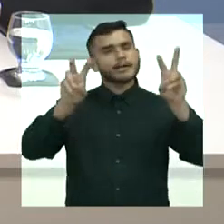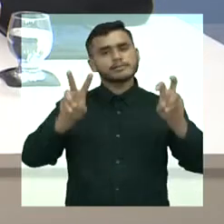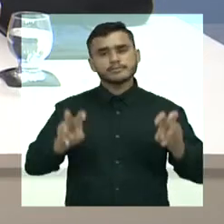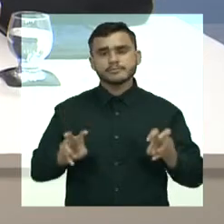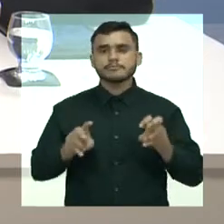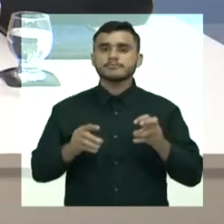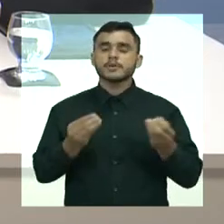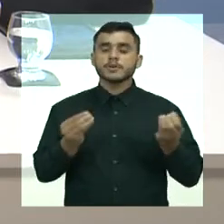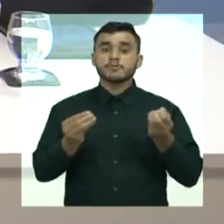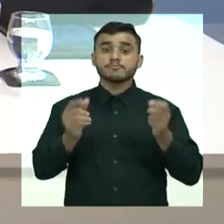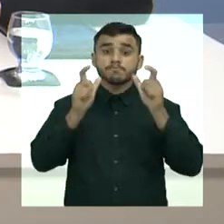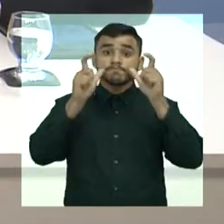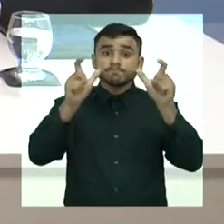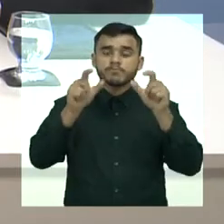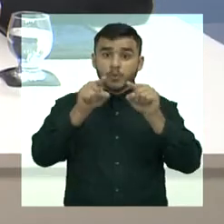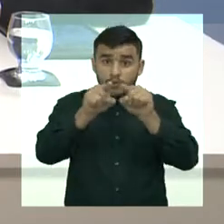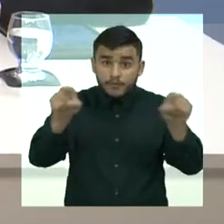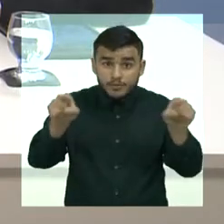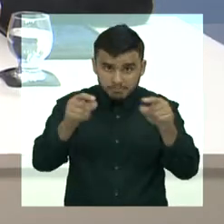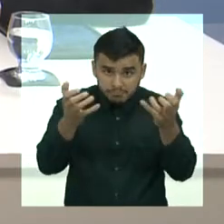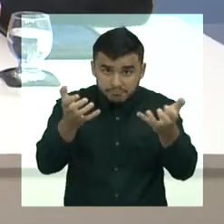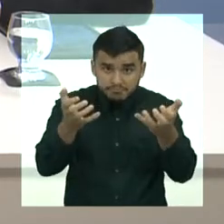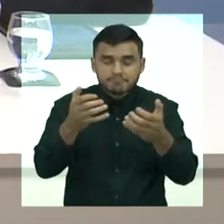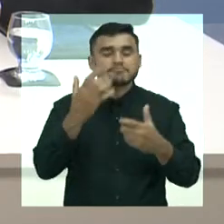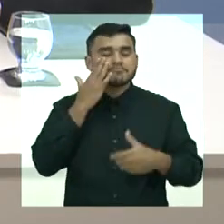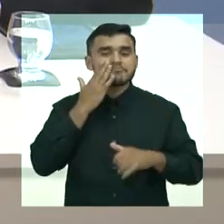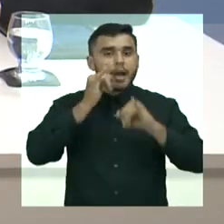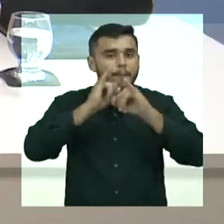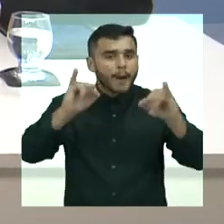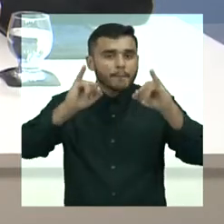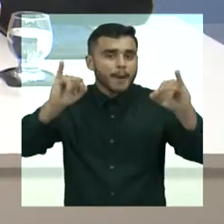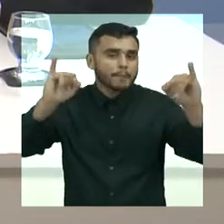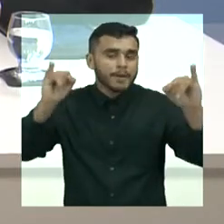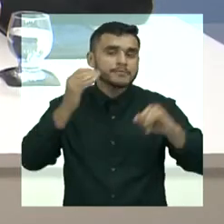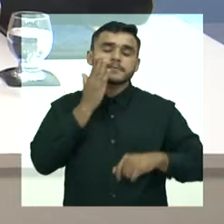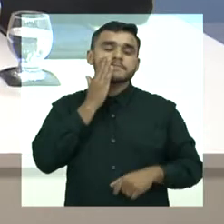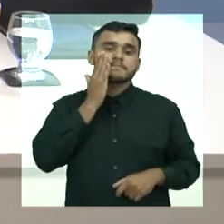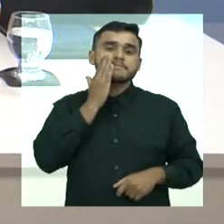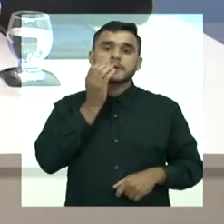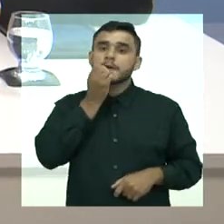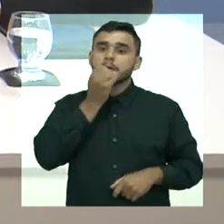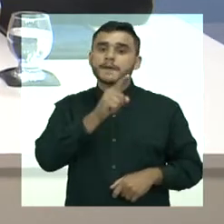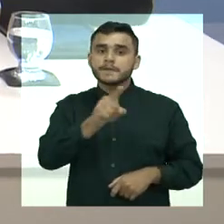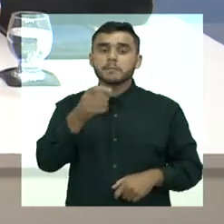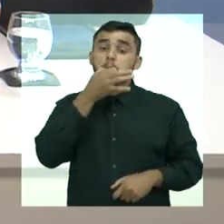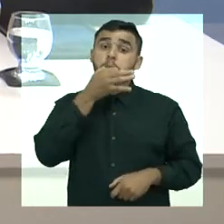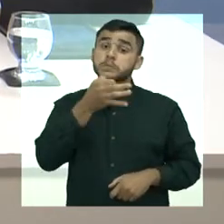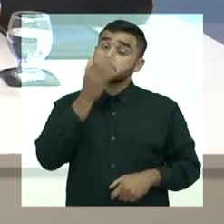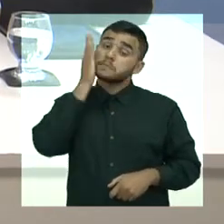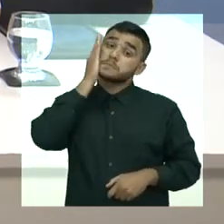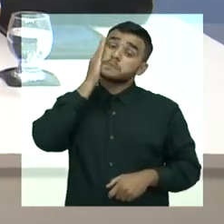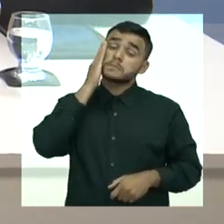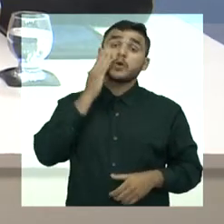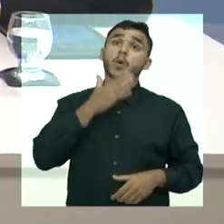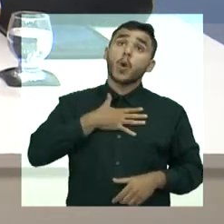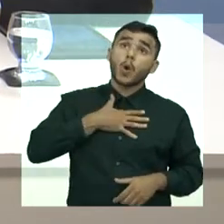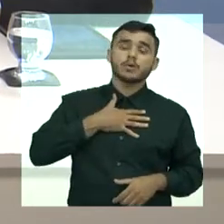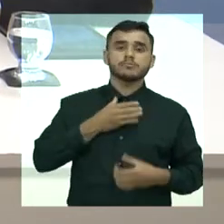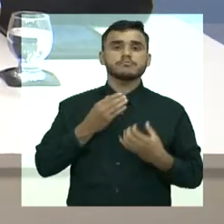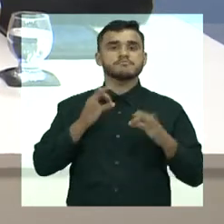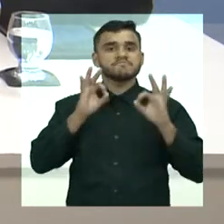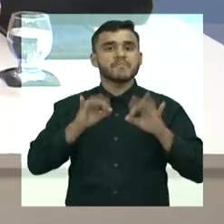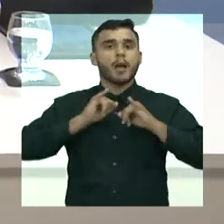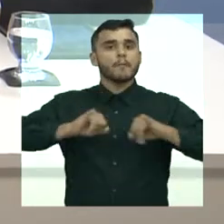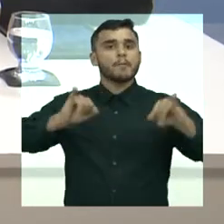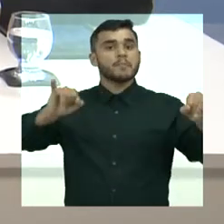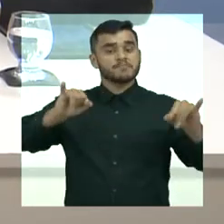sempre buscando interesse público, trazendo as informações para que você possa formar a sua opinião de uma maneira